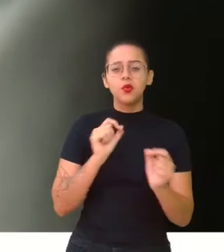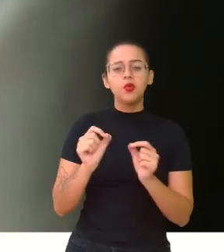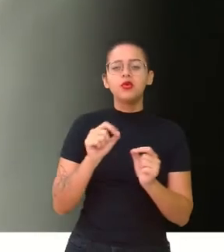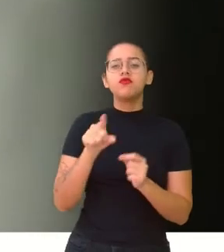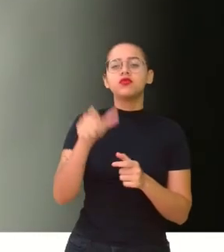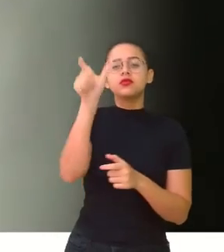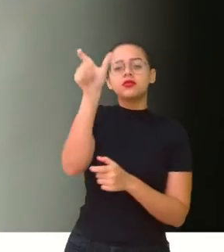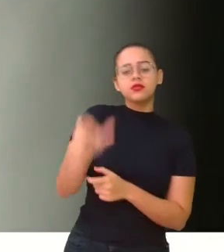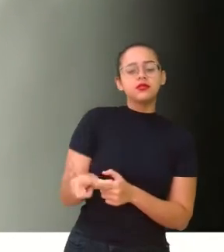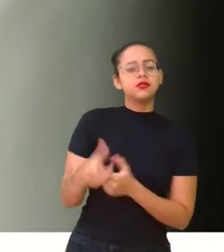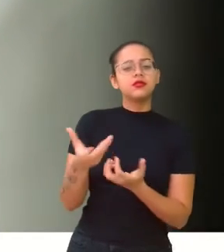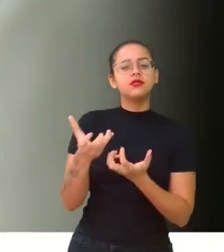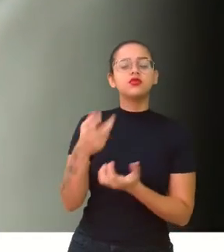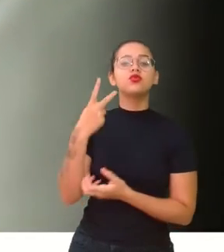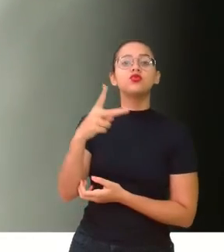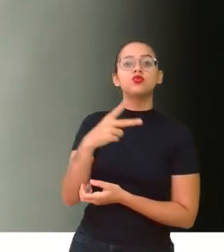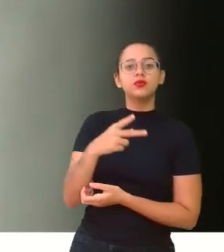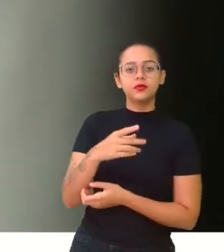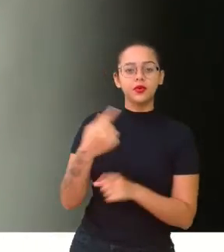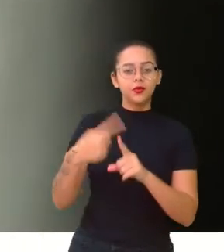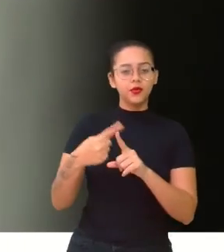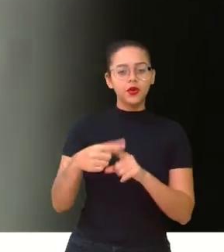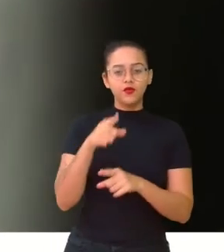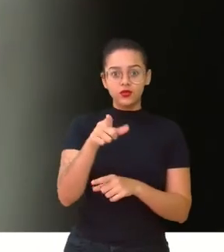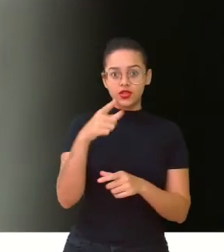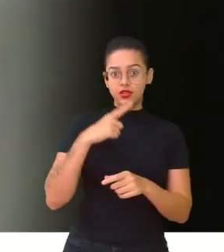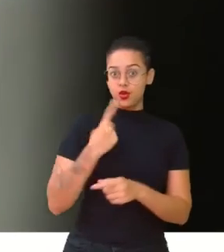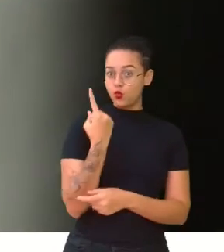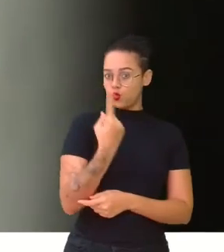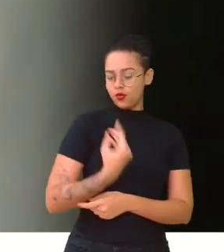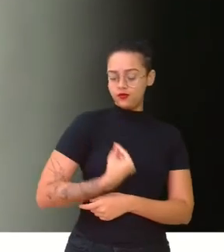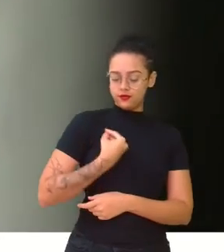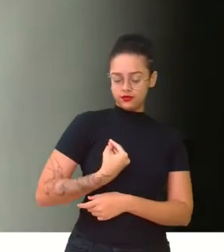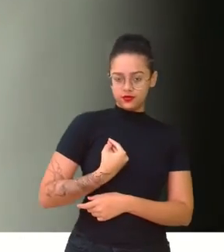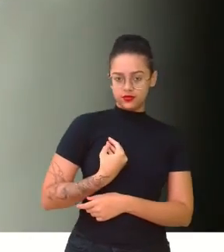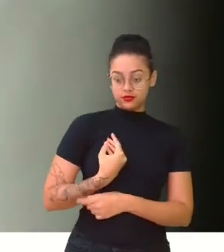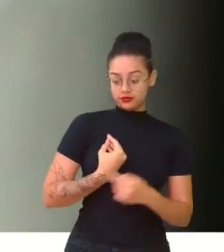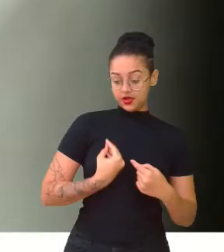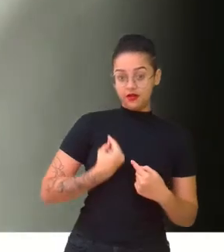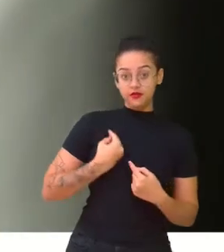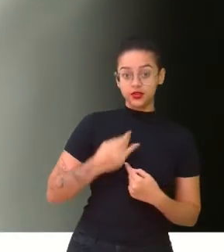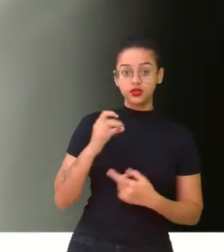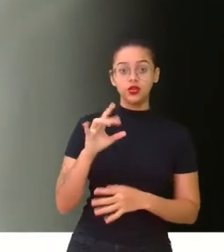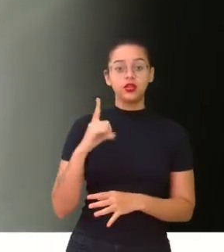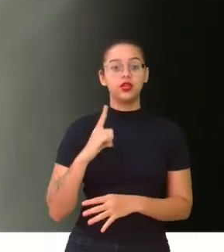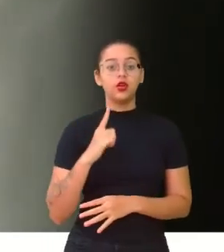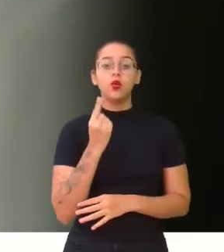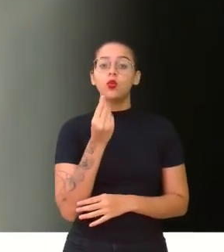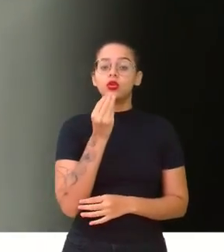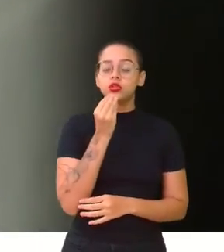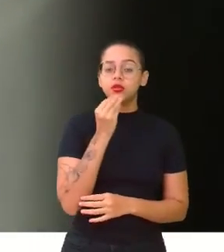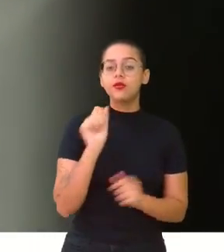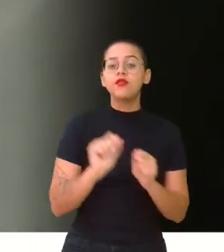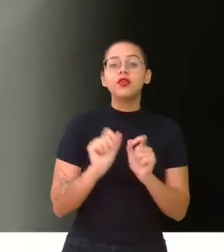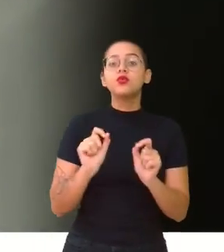quer ser. Porque você possui apenas uma vida e nela só se tem uma chance de fazer aquilo que